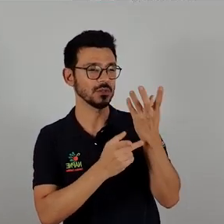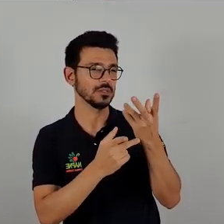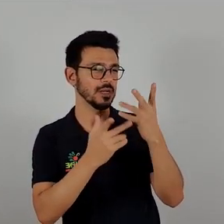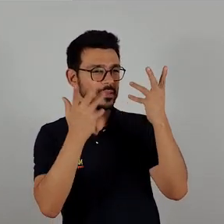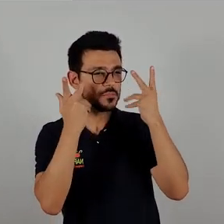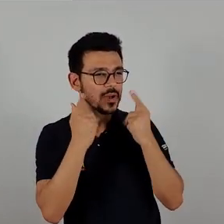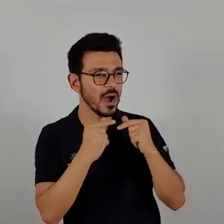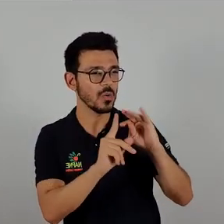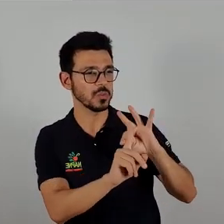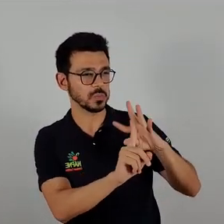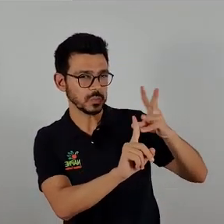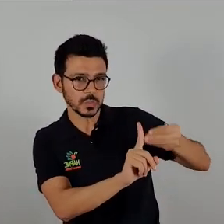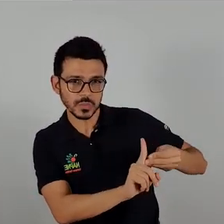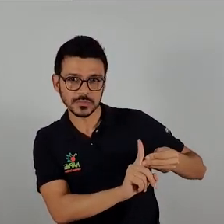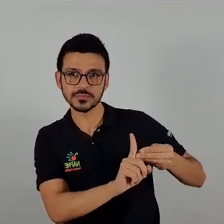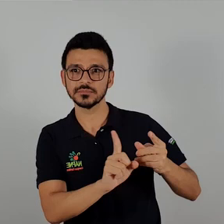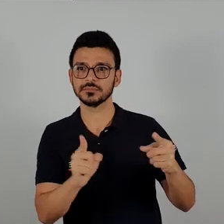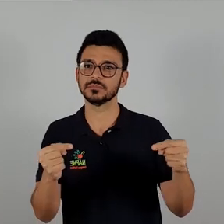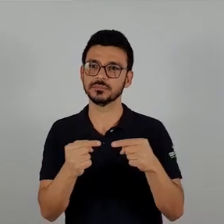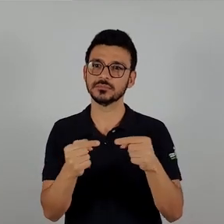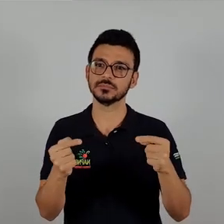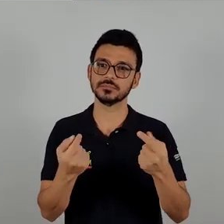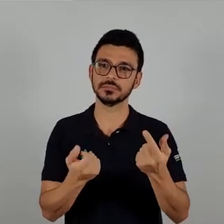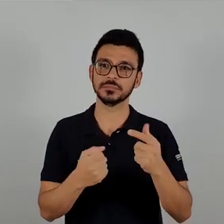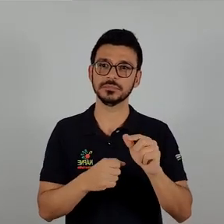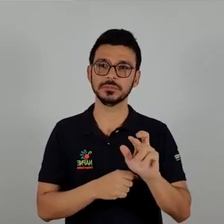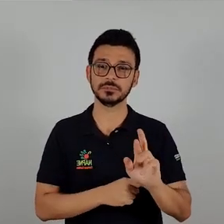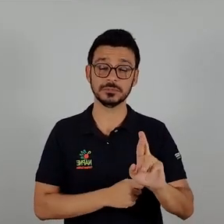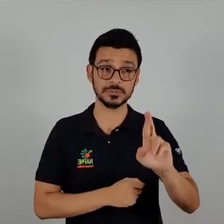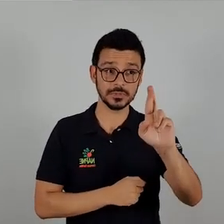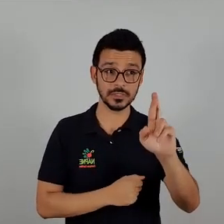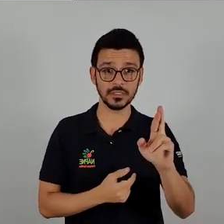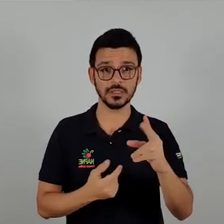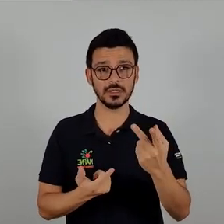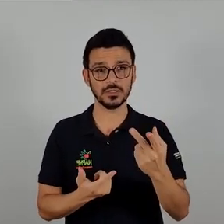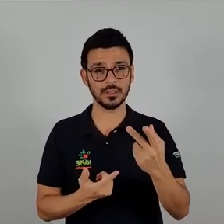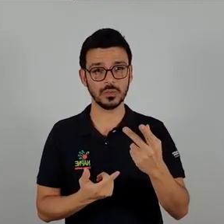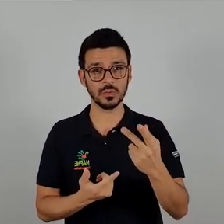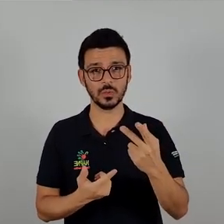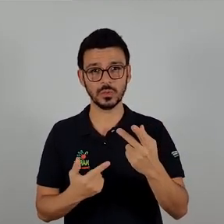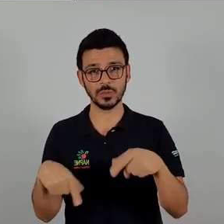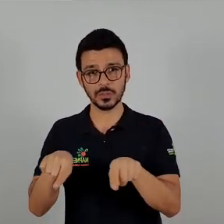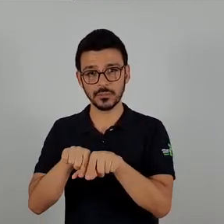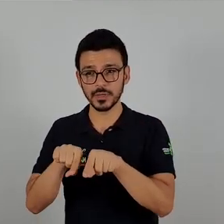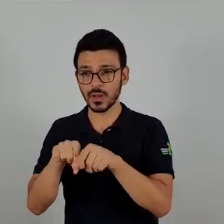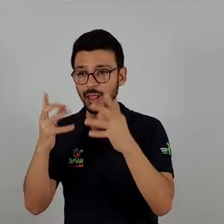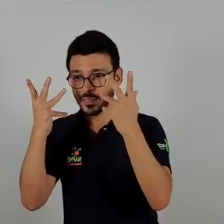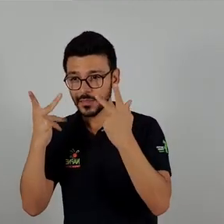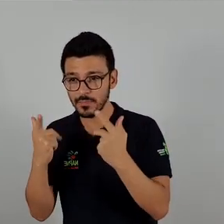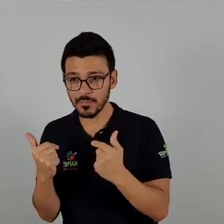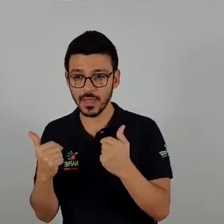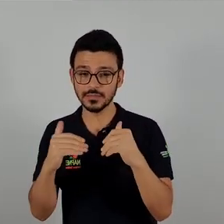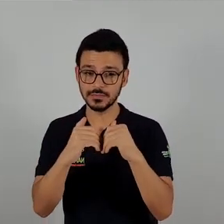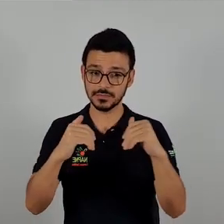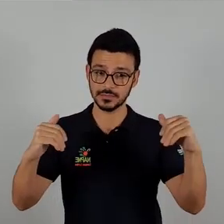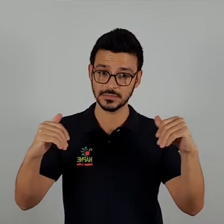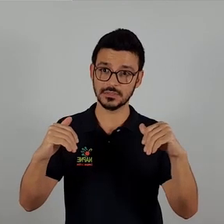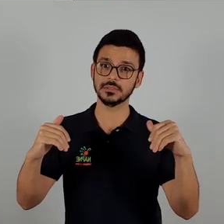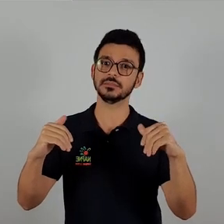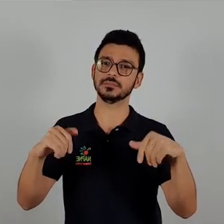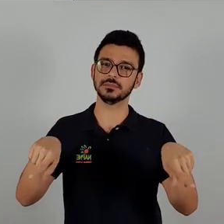normalmente o tutor e o animal, né, são pacientes da gente aí também, devidamente separados,